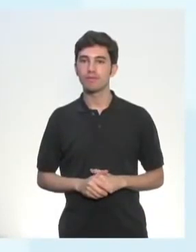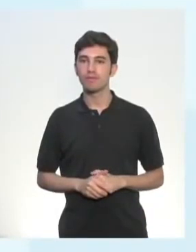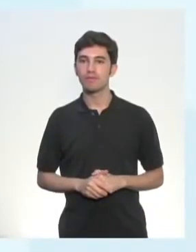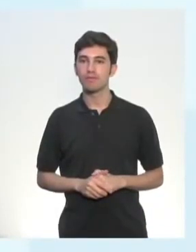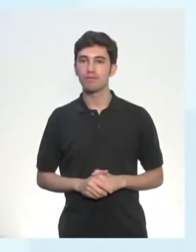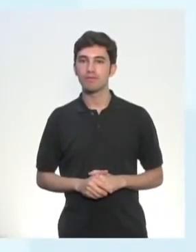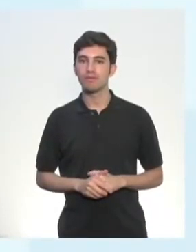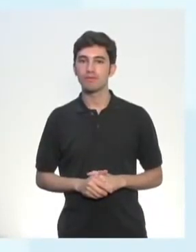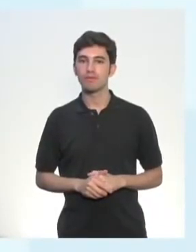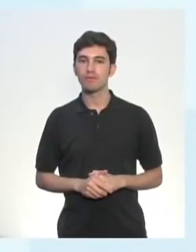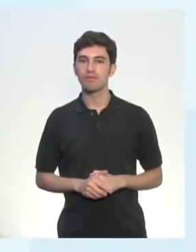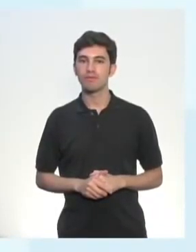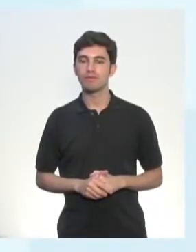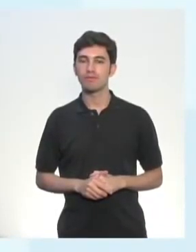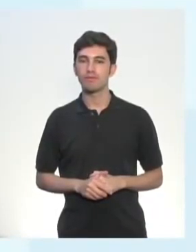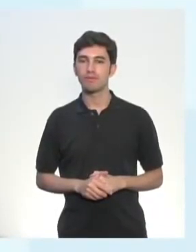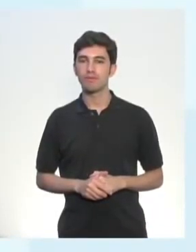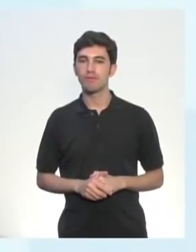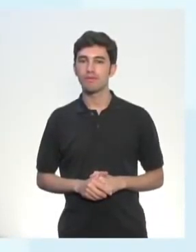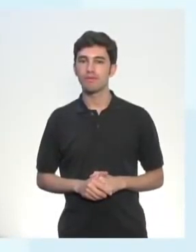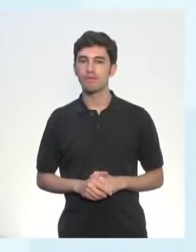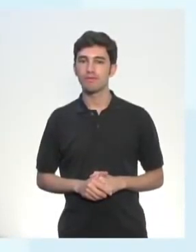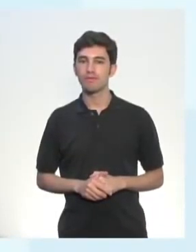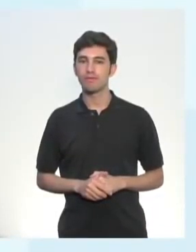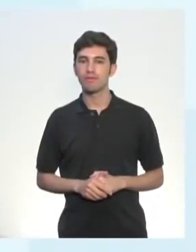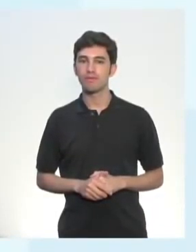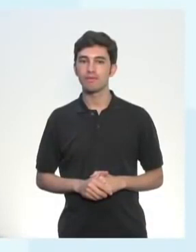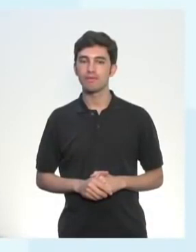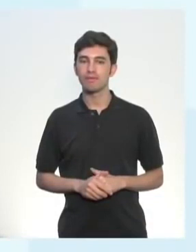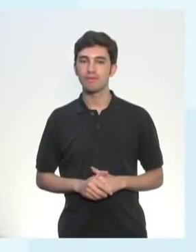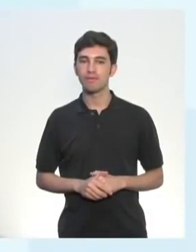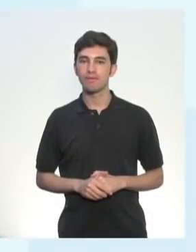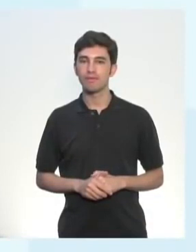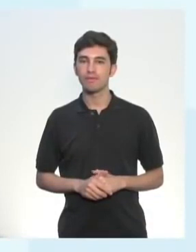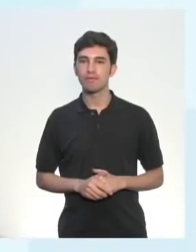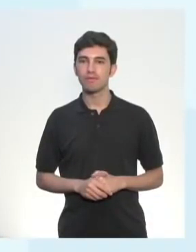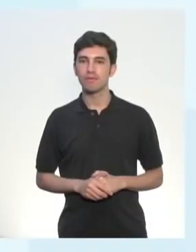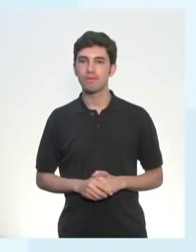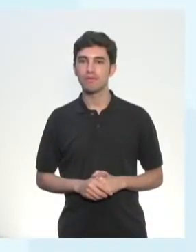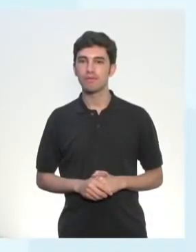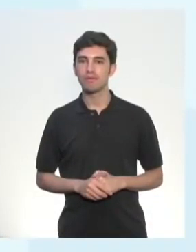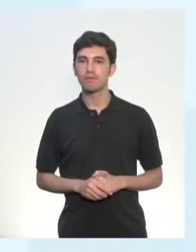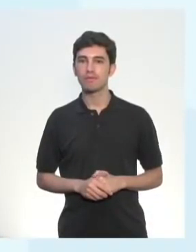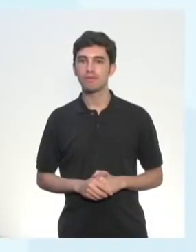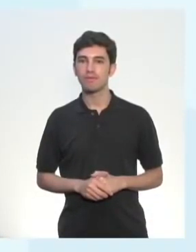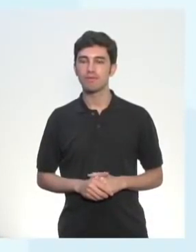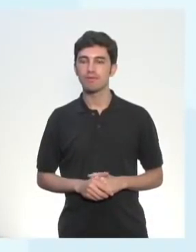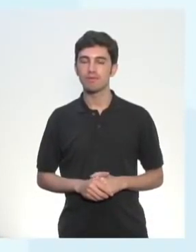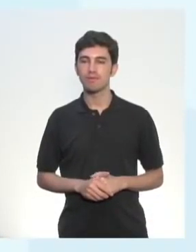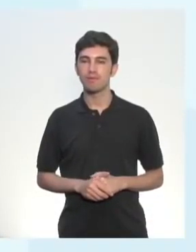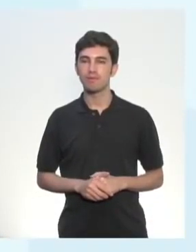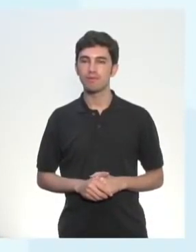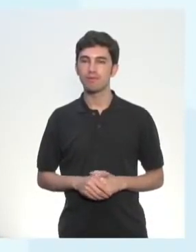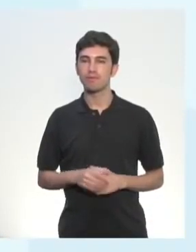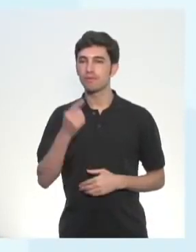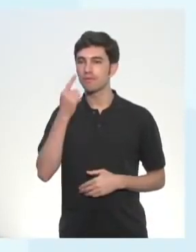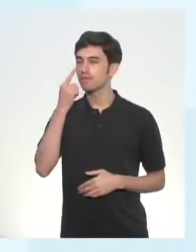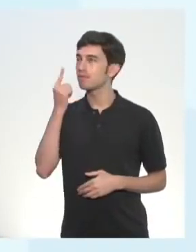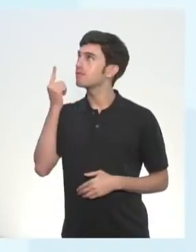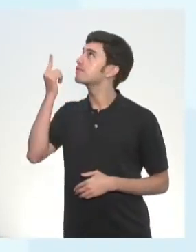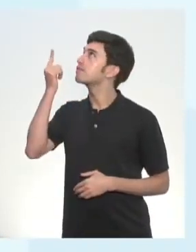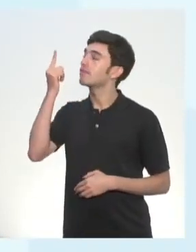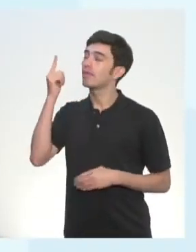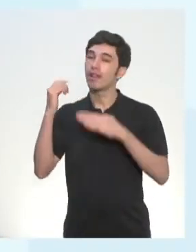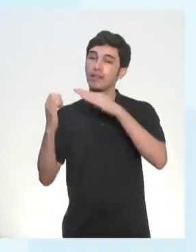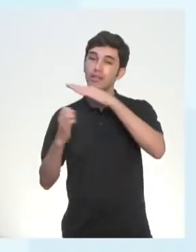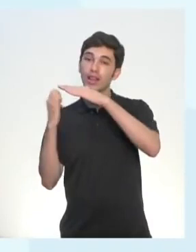aqui, deixa eu arrumar aqui. Pá. Ok, tal. Marca Tesla. Então, ele fundou aqui a resposta Tesla. Então, aquela habilidade que a gente falou de